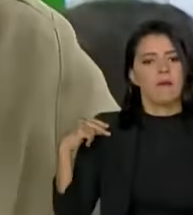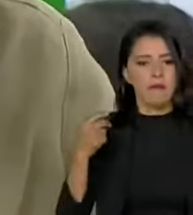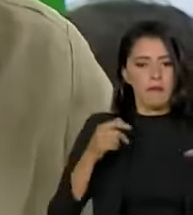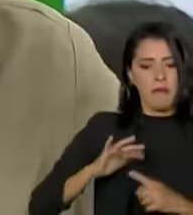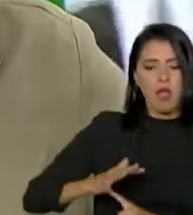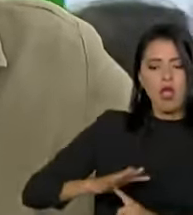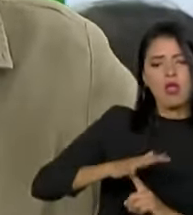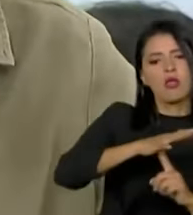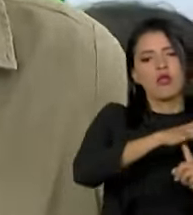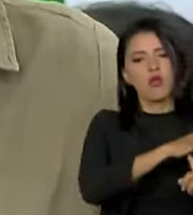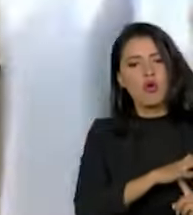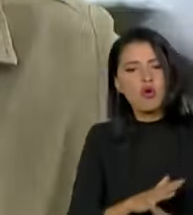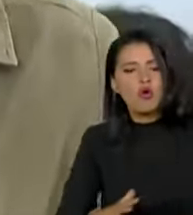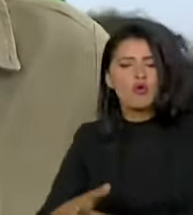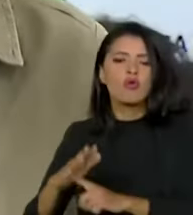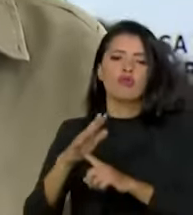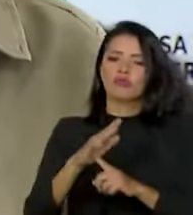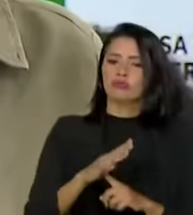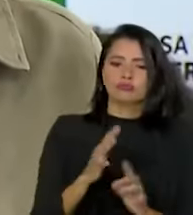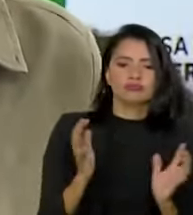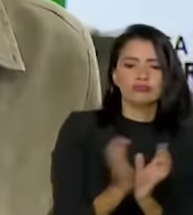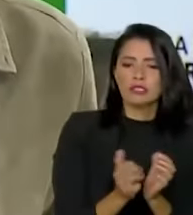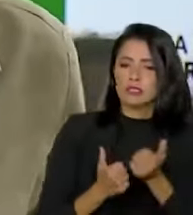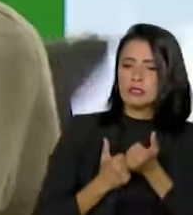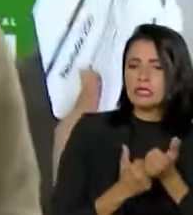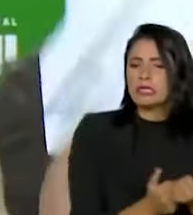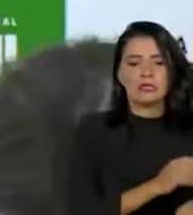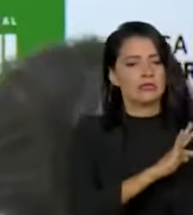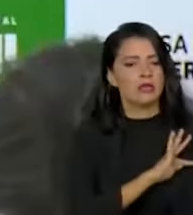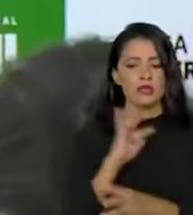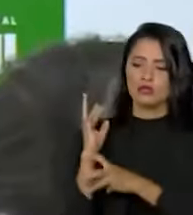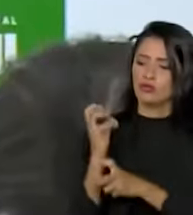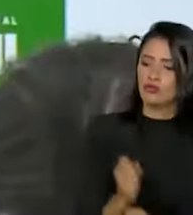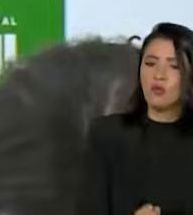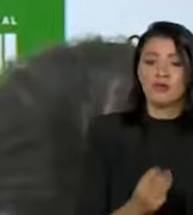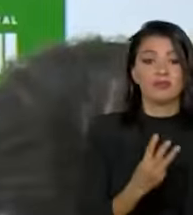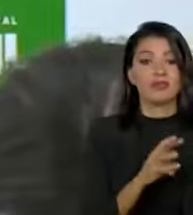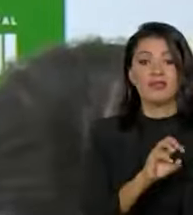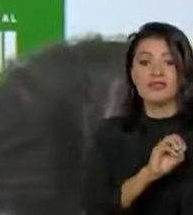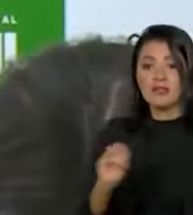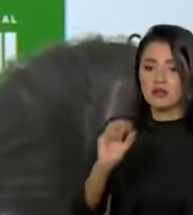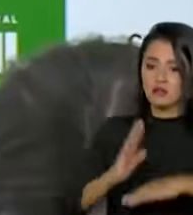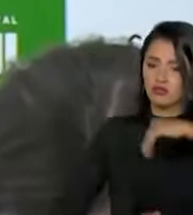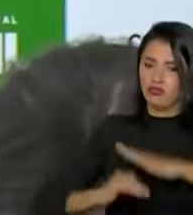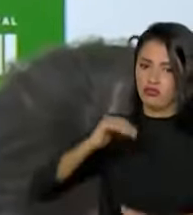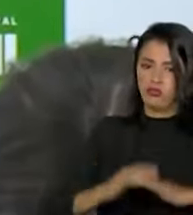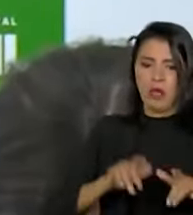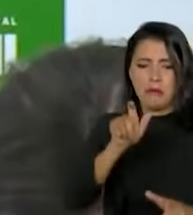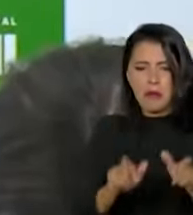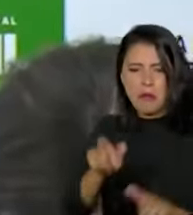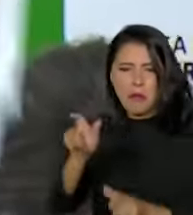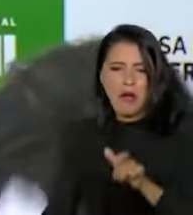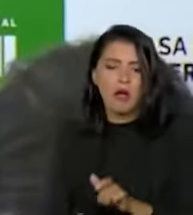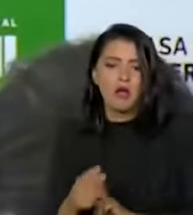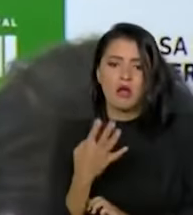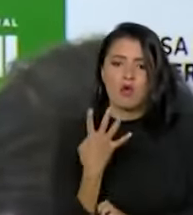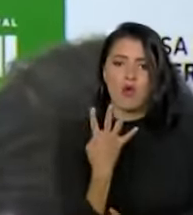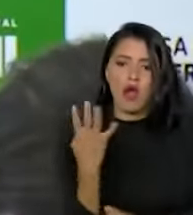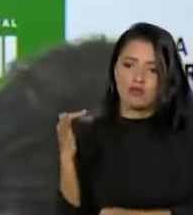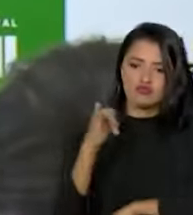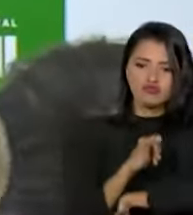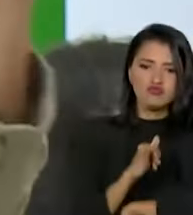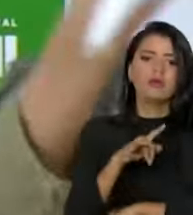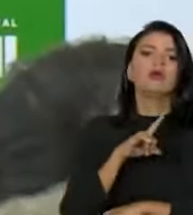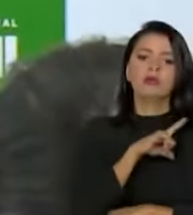copiloto, assistência técnica, tudo que dá cerca de 300 profissionais, com 4 aeronaves que se dividem entre